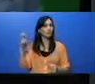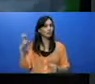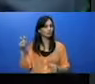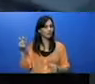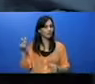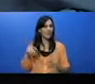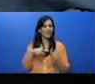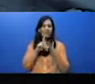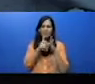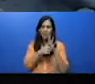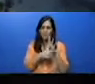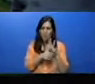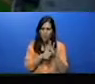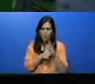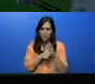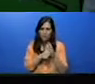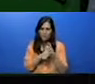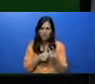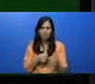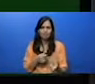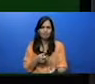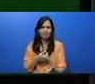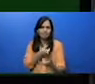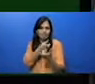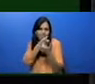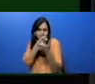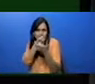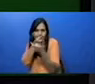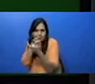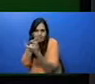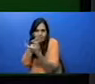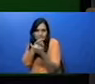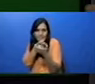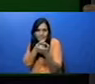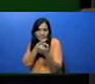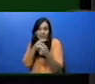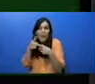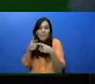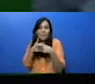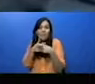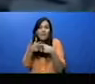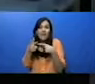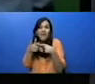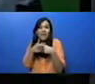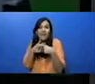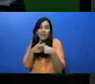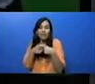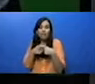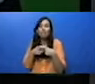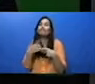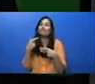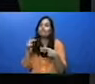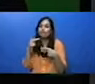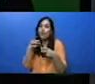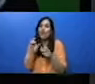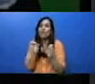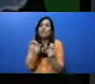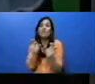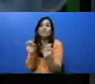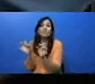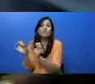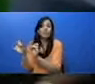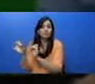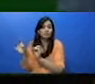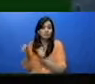de ser caçada, infelizmente, crianças, a pele da jaguatirica foi comercializada, vendida,